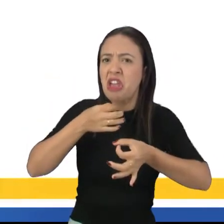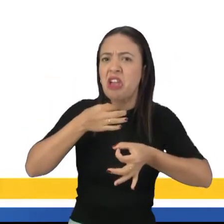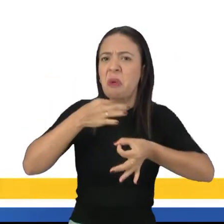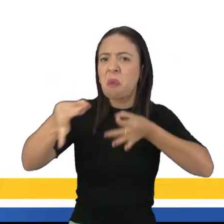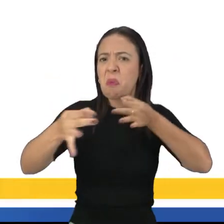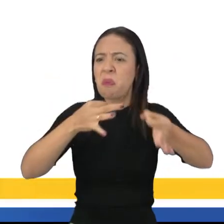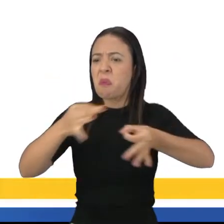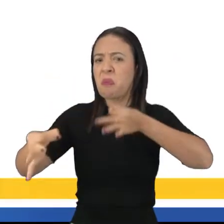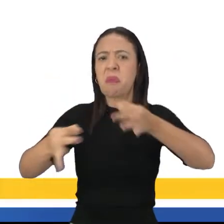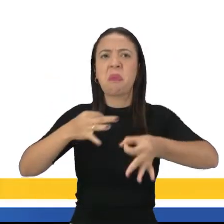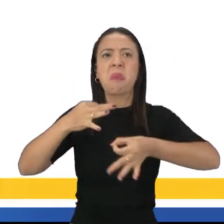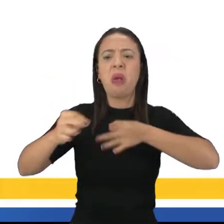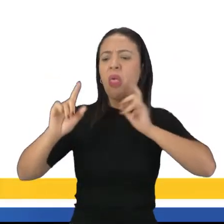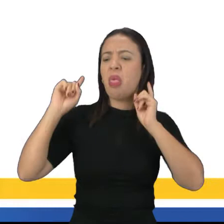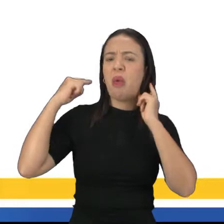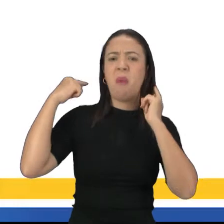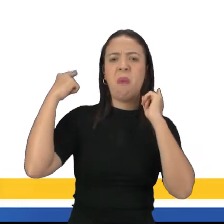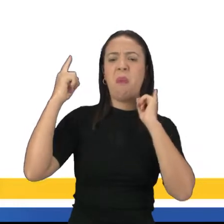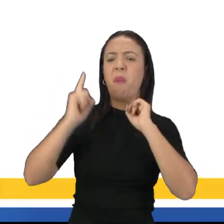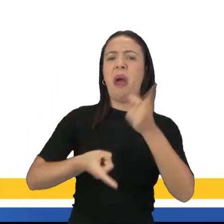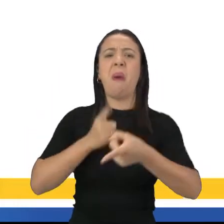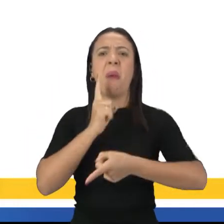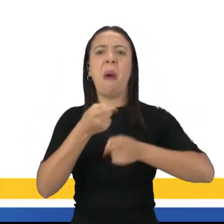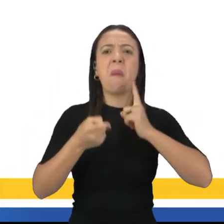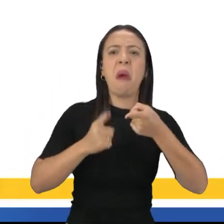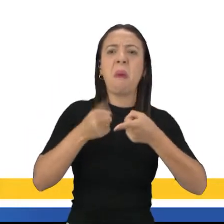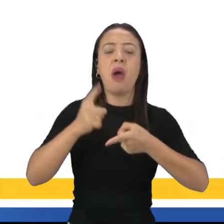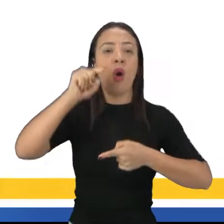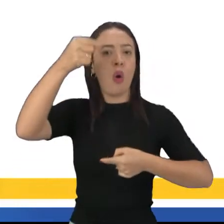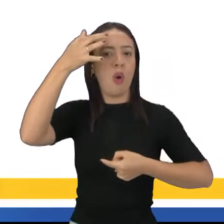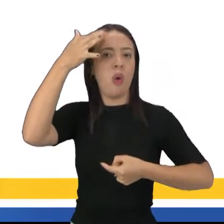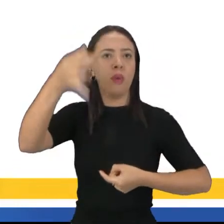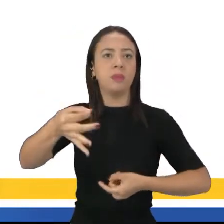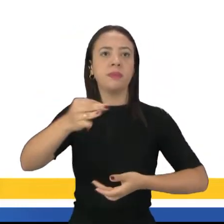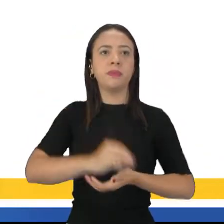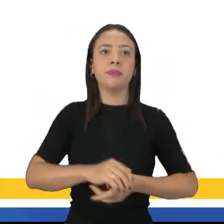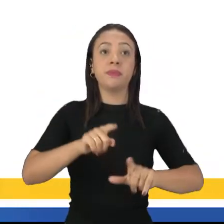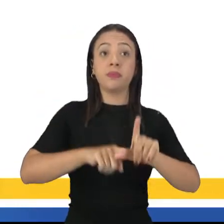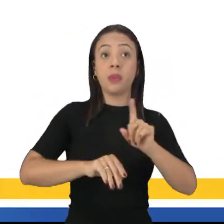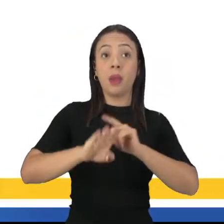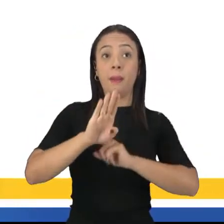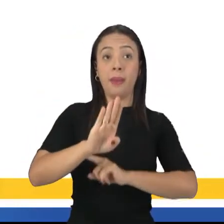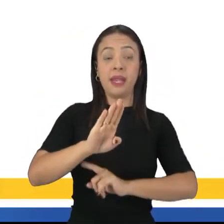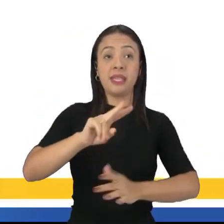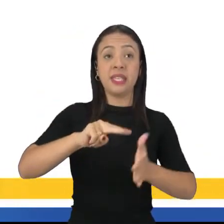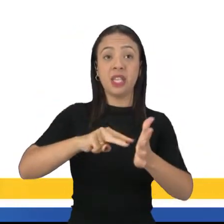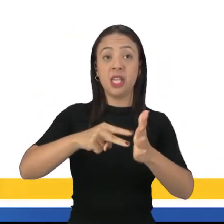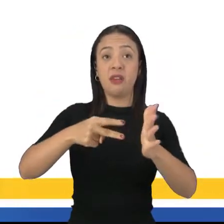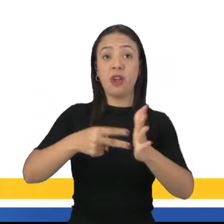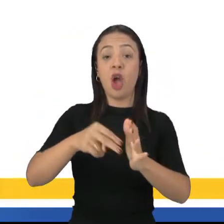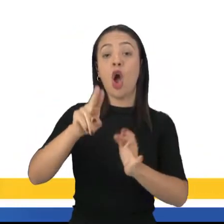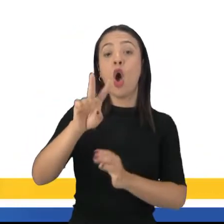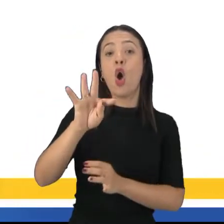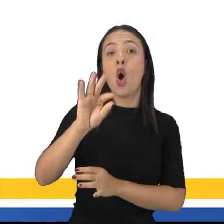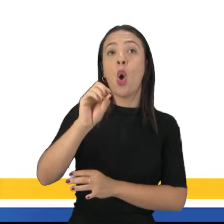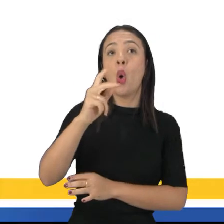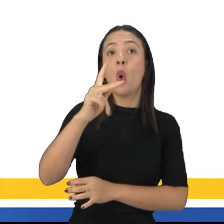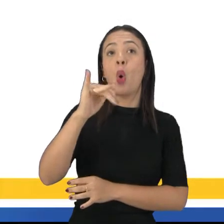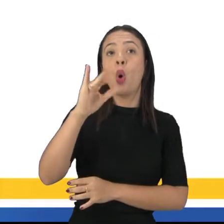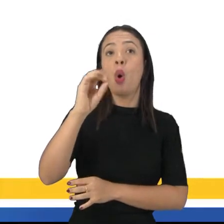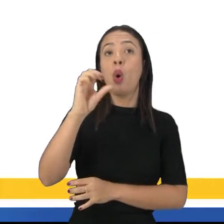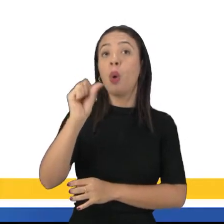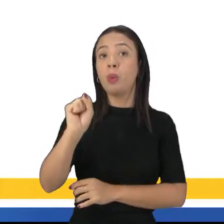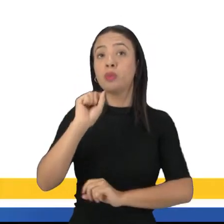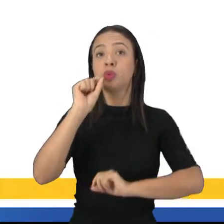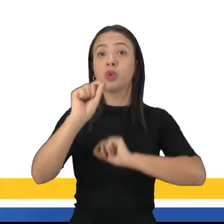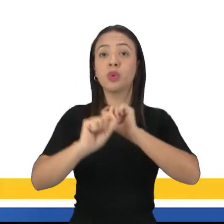está levando para um outro patamar de entendimento. B, considera utópicos os objetivos dessas ciências, ou